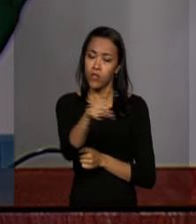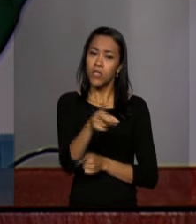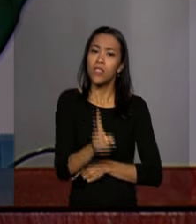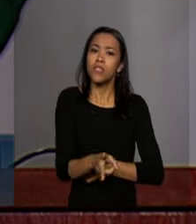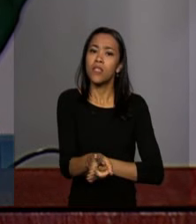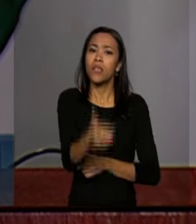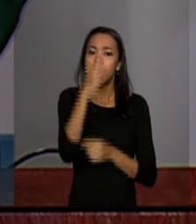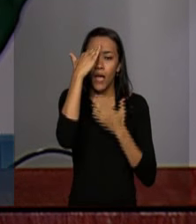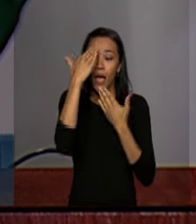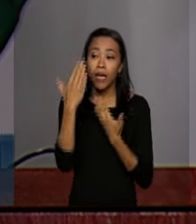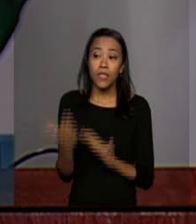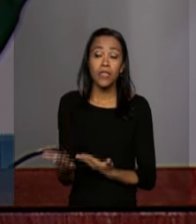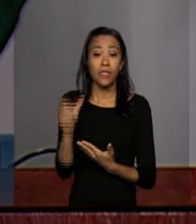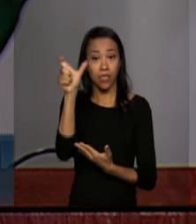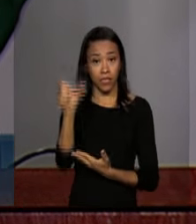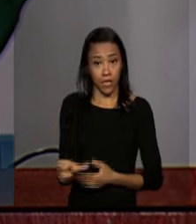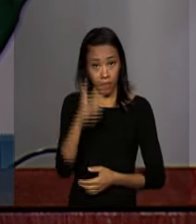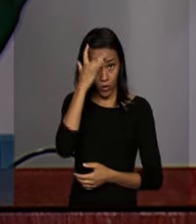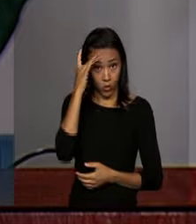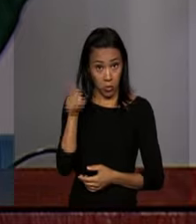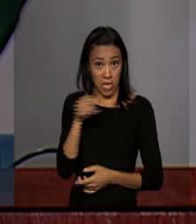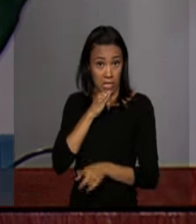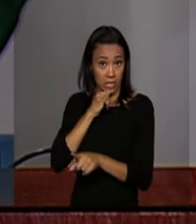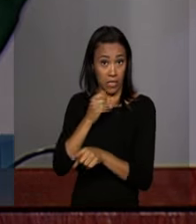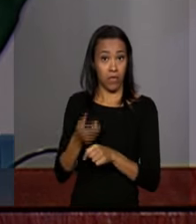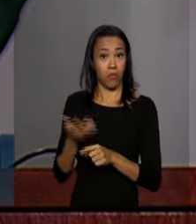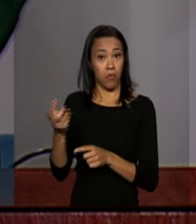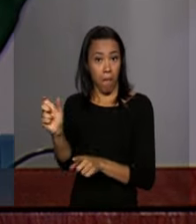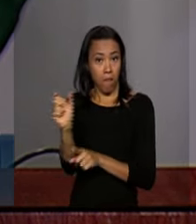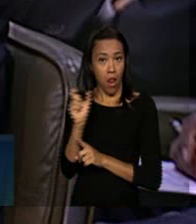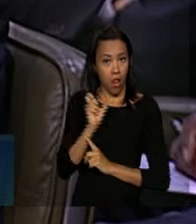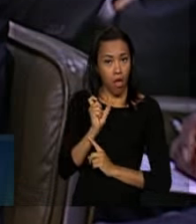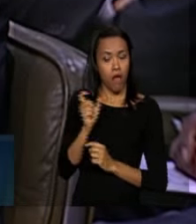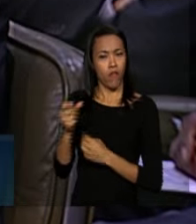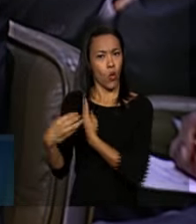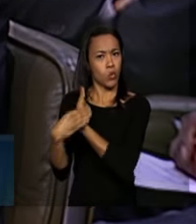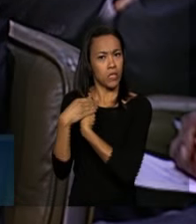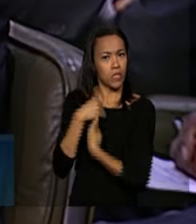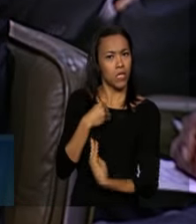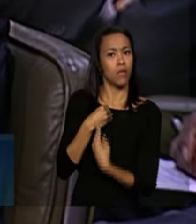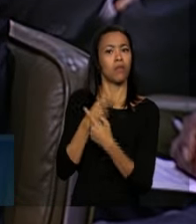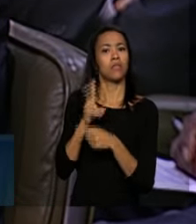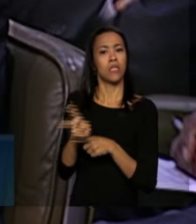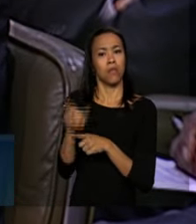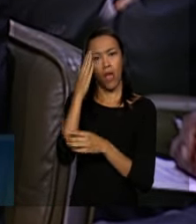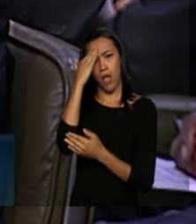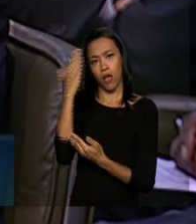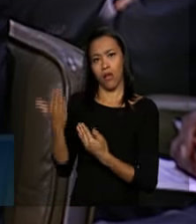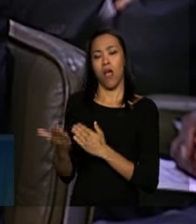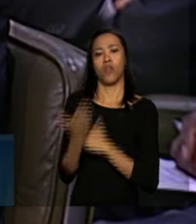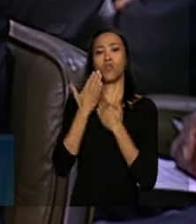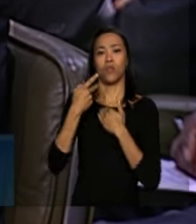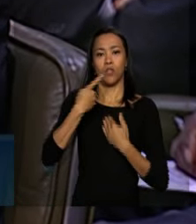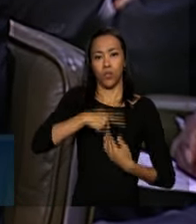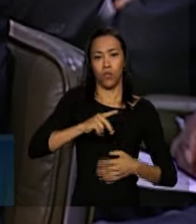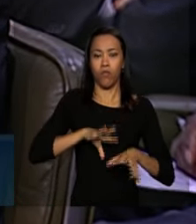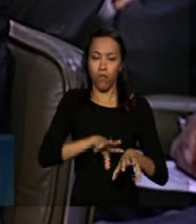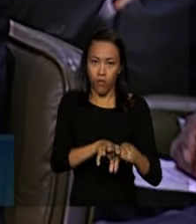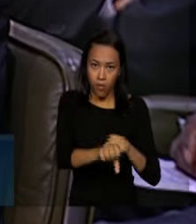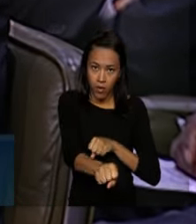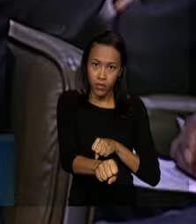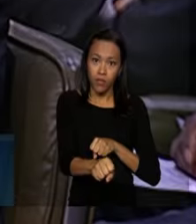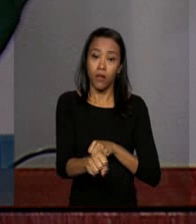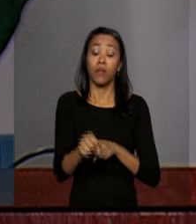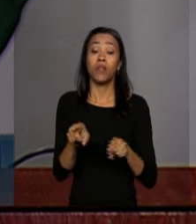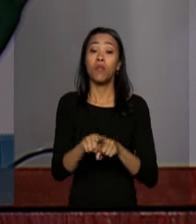gratos àqueles que, pelo exemplo, pela palavra ou pelo conselho, ajudaram na sua formação, apontaram-lhes